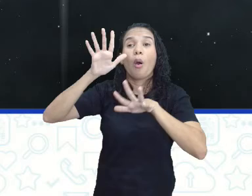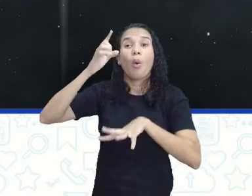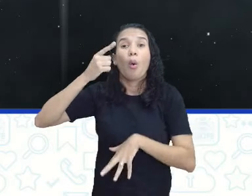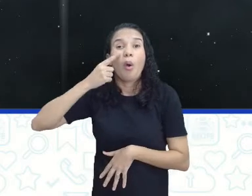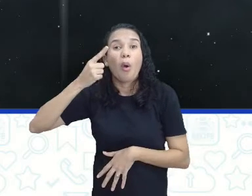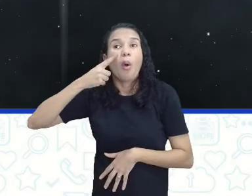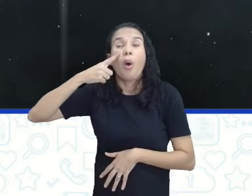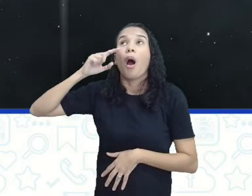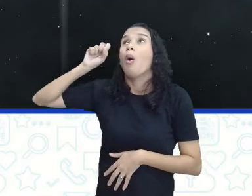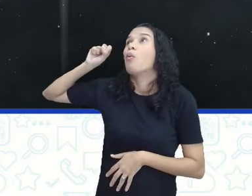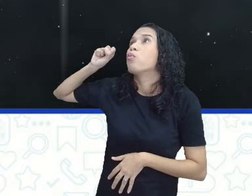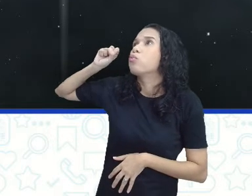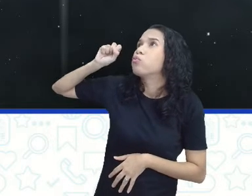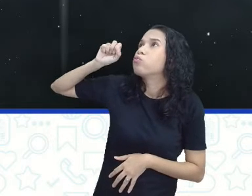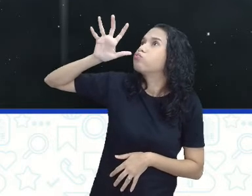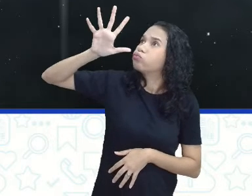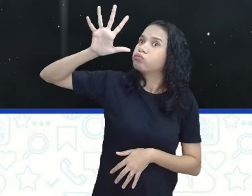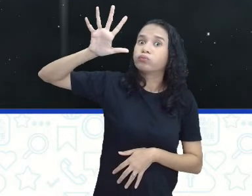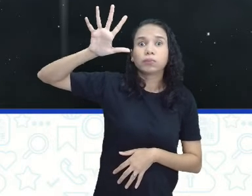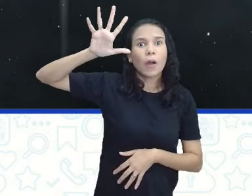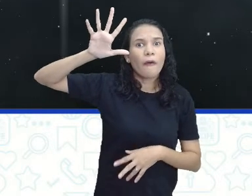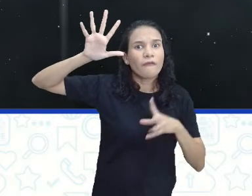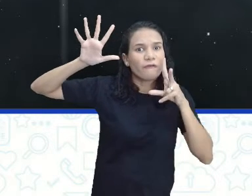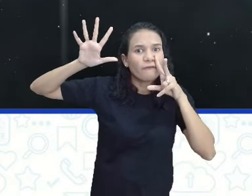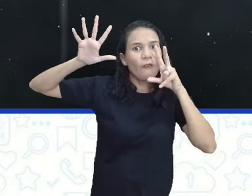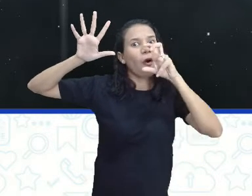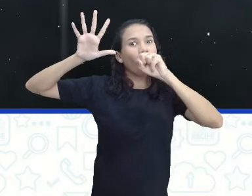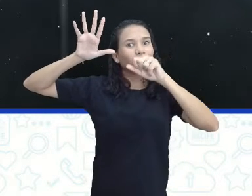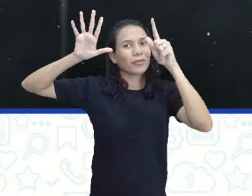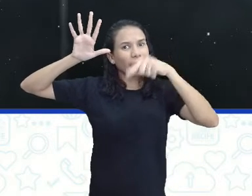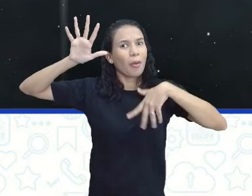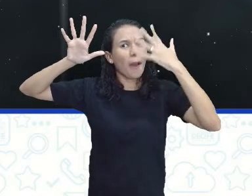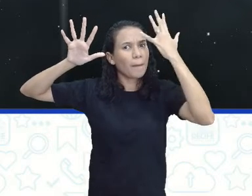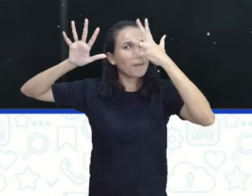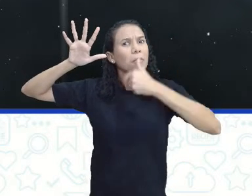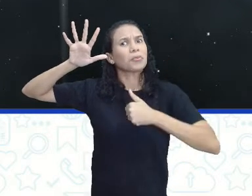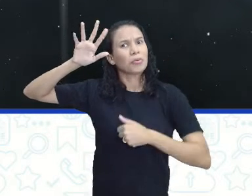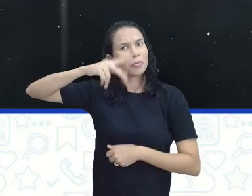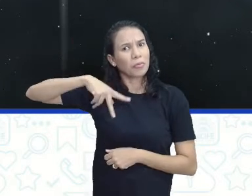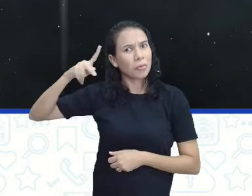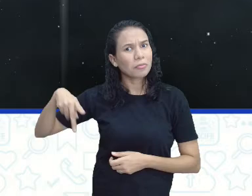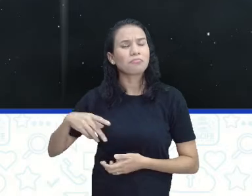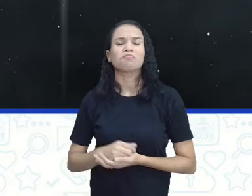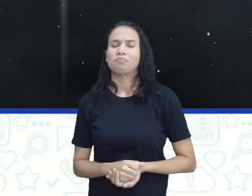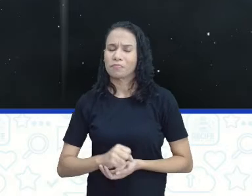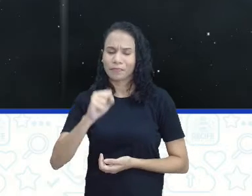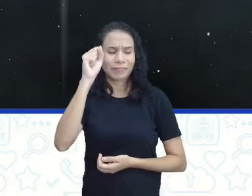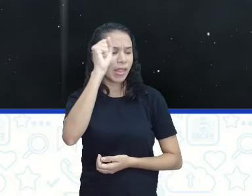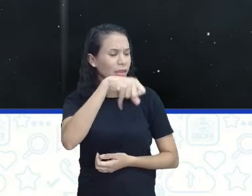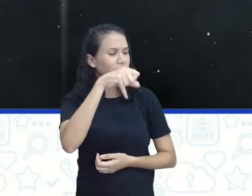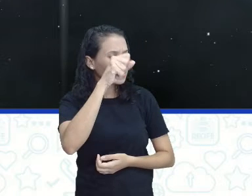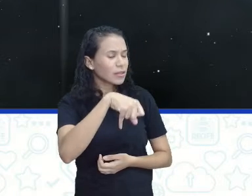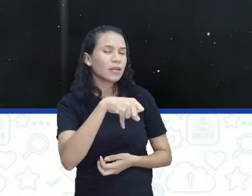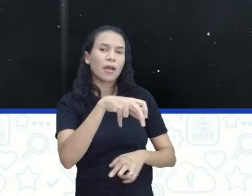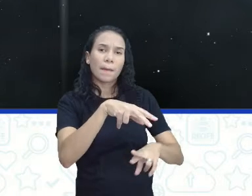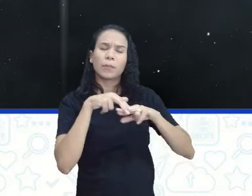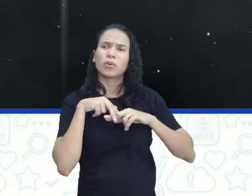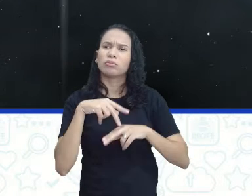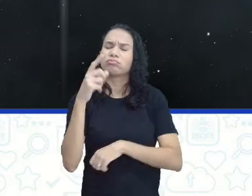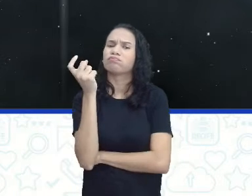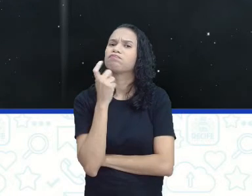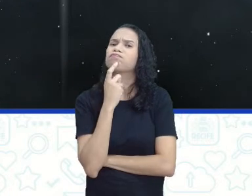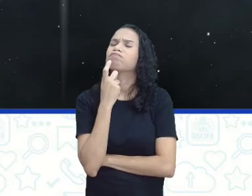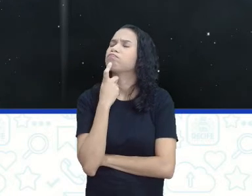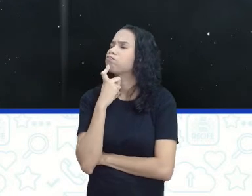a luz que ela está emitindo. Muito bonito, não é, professora Isabel? Com certeza. E será que